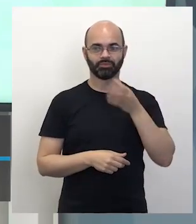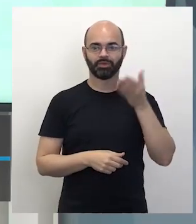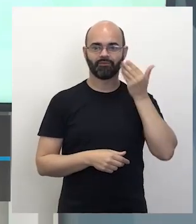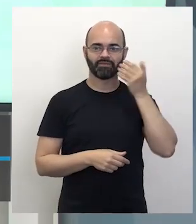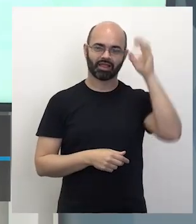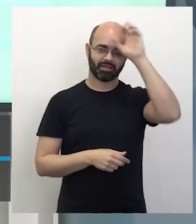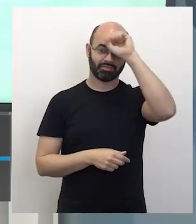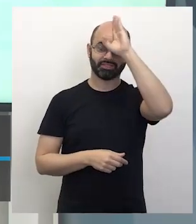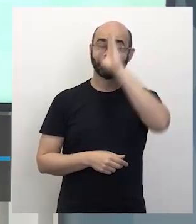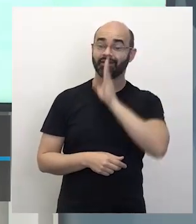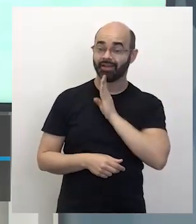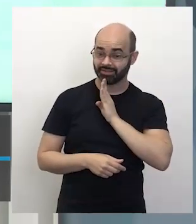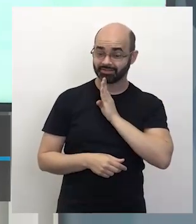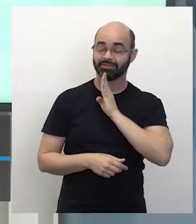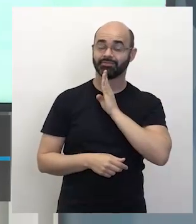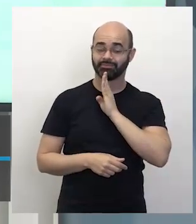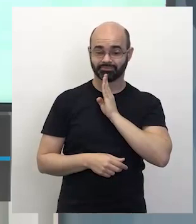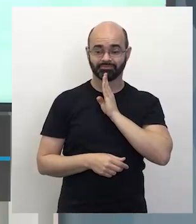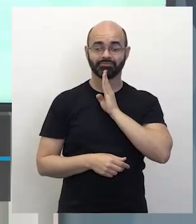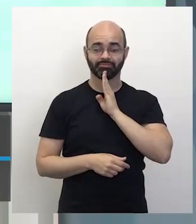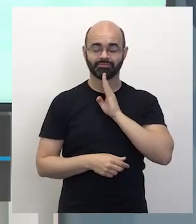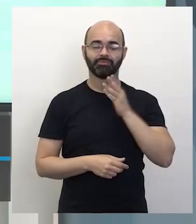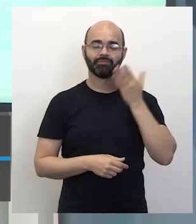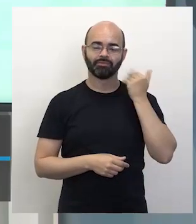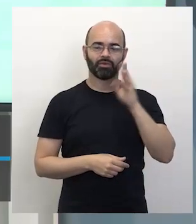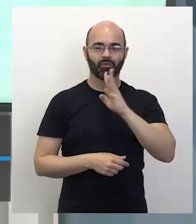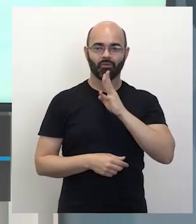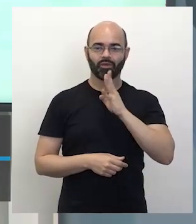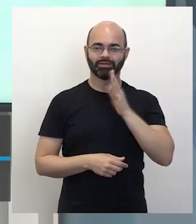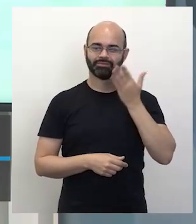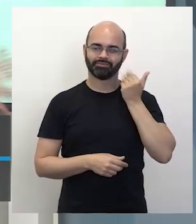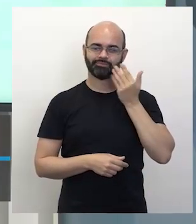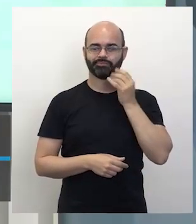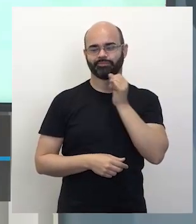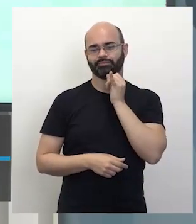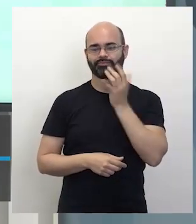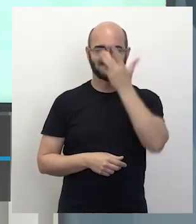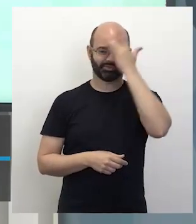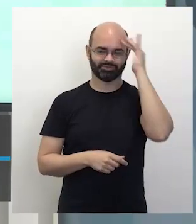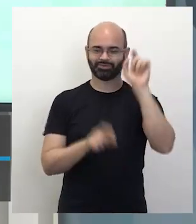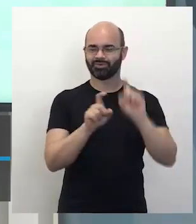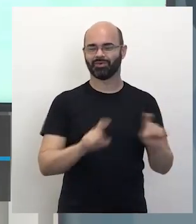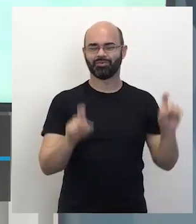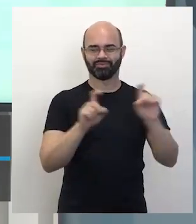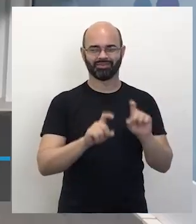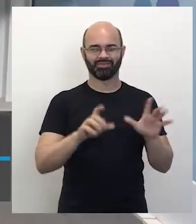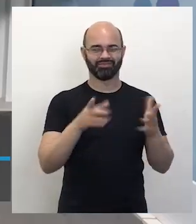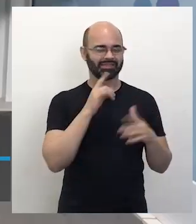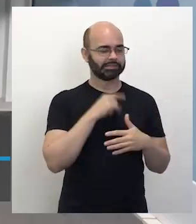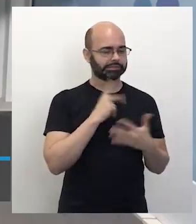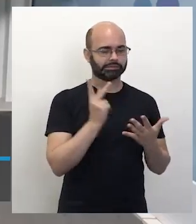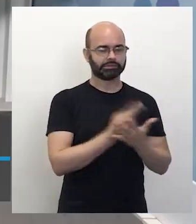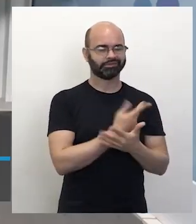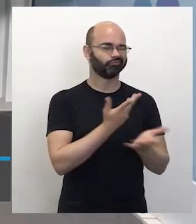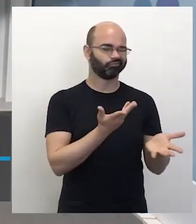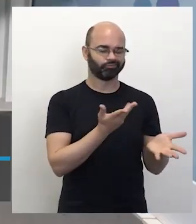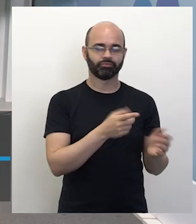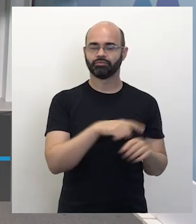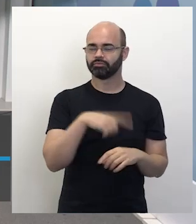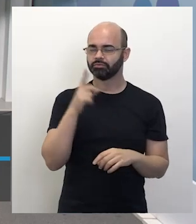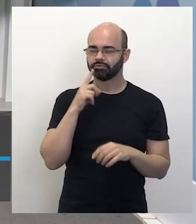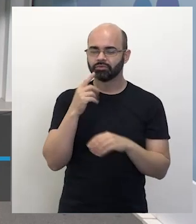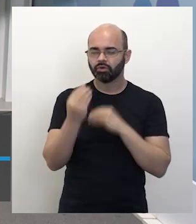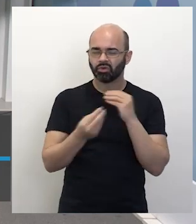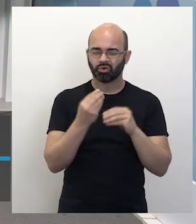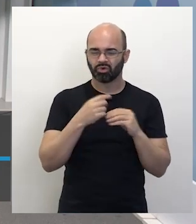graça. Você consegue adquirir bastante conhecimento. Por exemplo, quem nunca teve um problema no computador, entrou lá e viu uma criança de 10 anos te